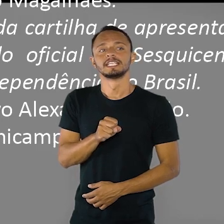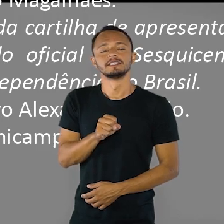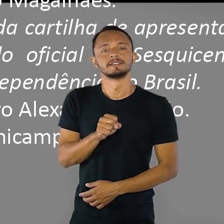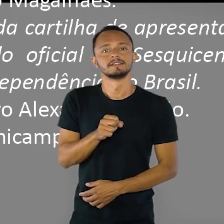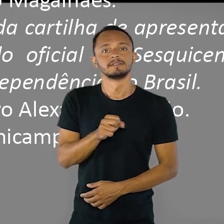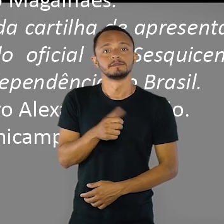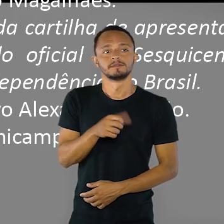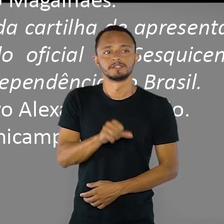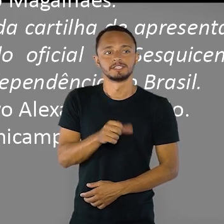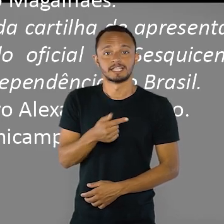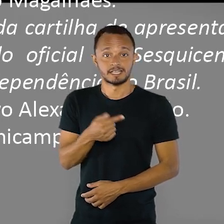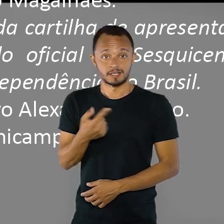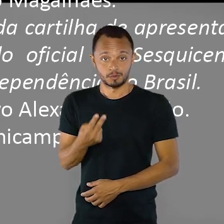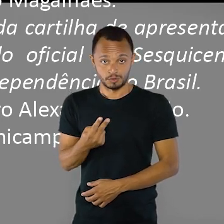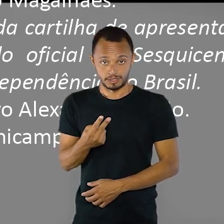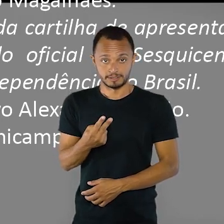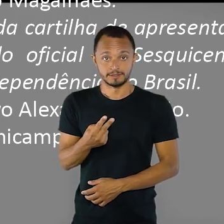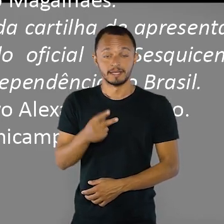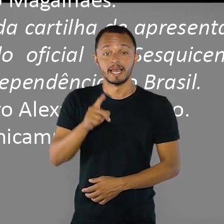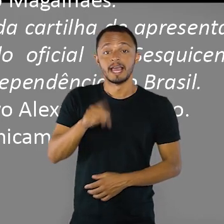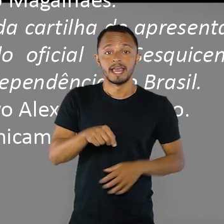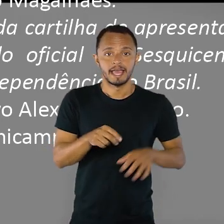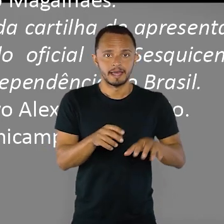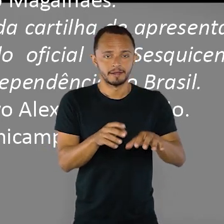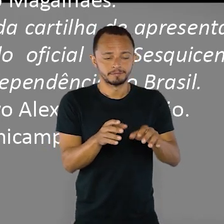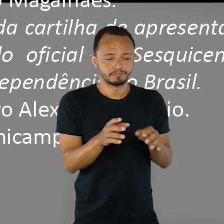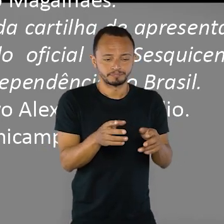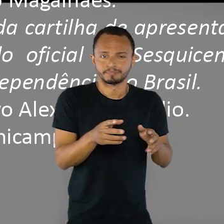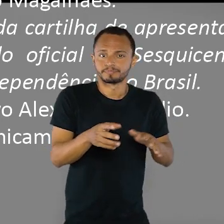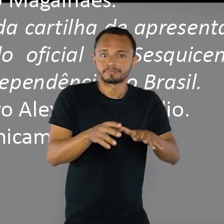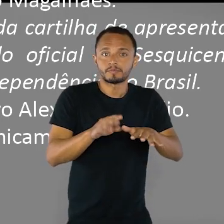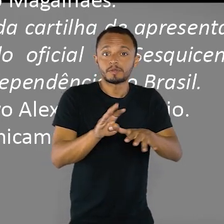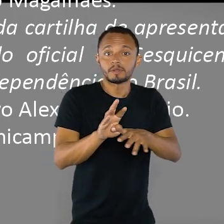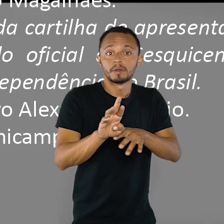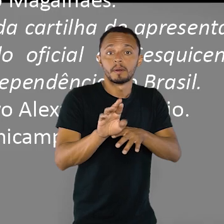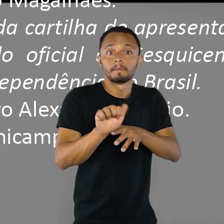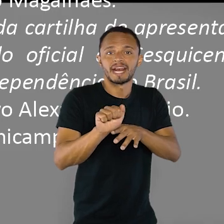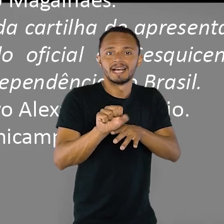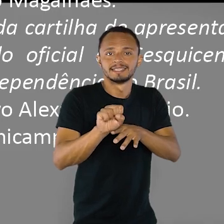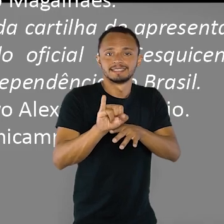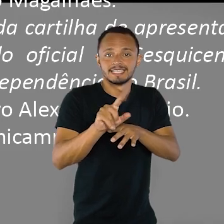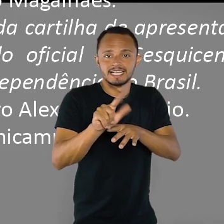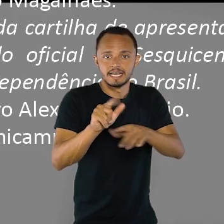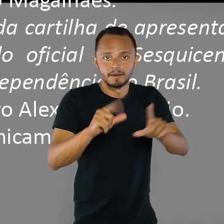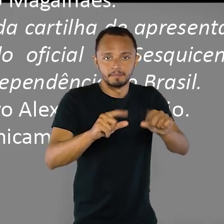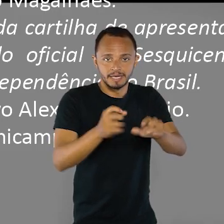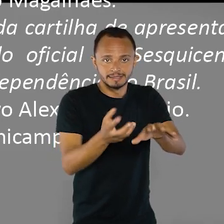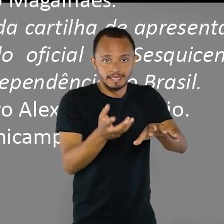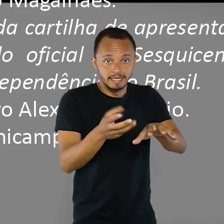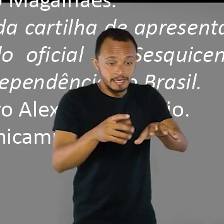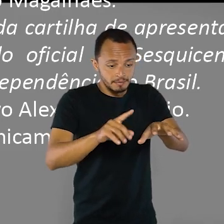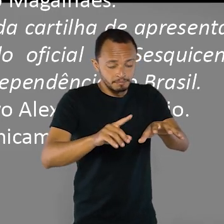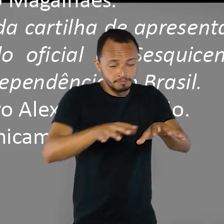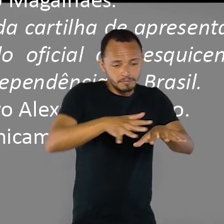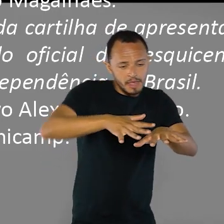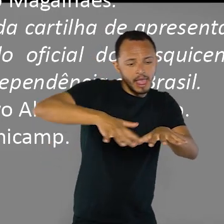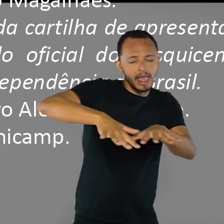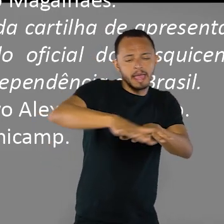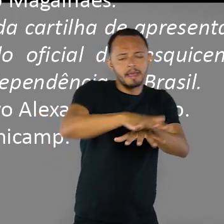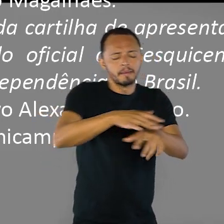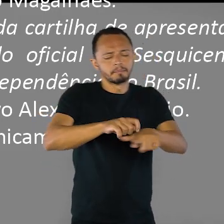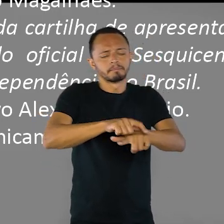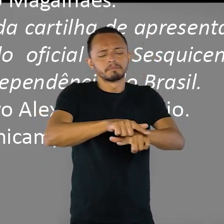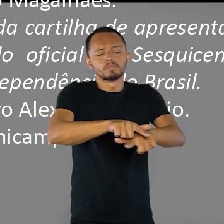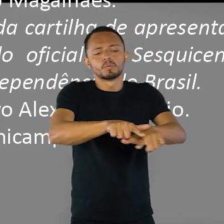olhar acima uma Brasília ainda bem deserta, e abaixo a imagem do Pedro Américo. Porque o que nós vamos mostrando no